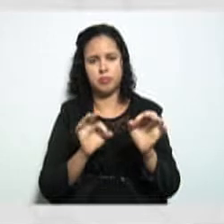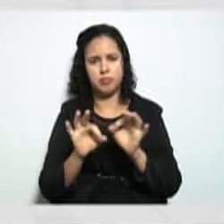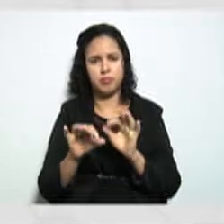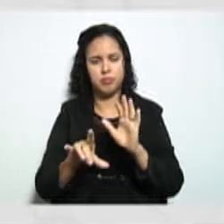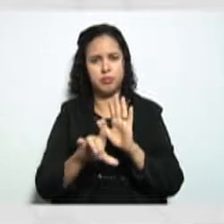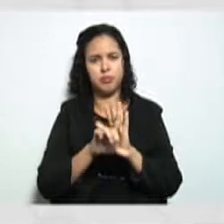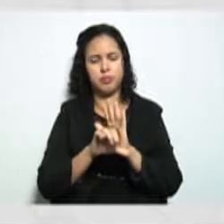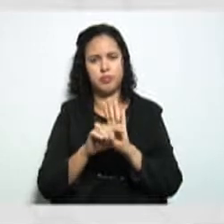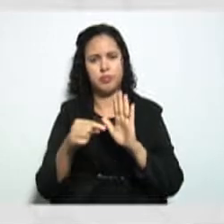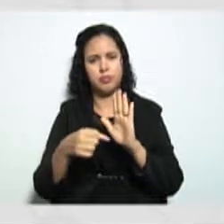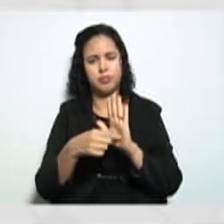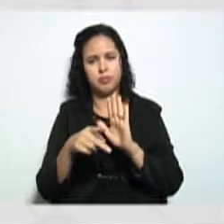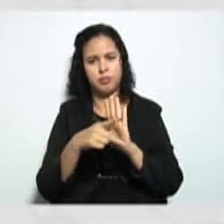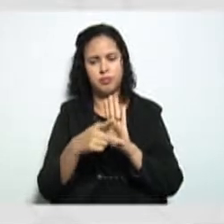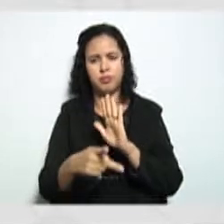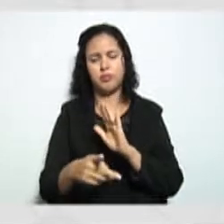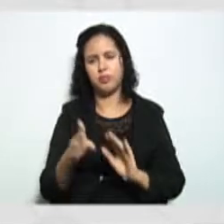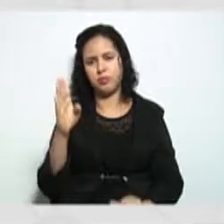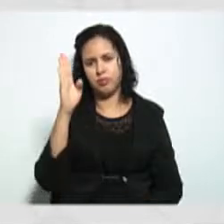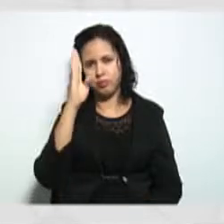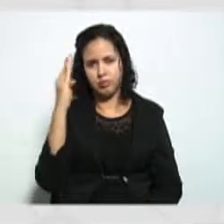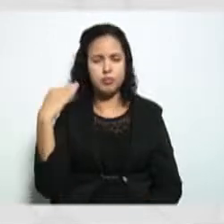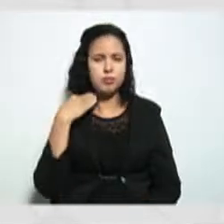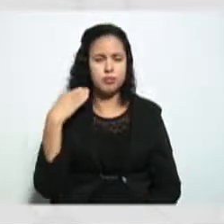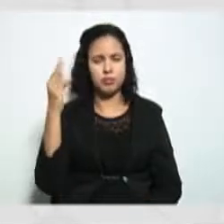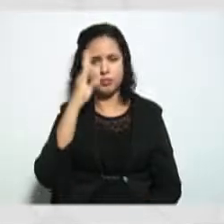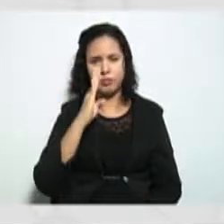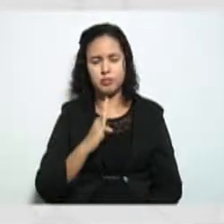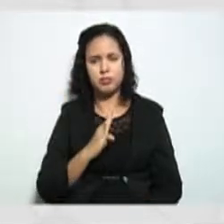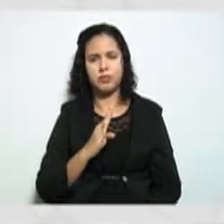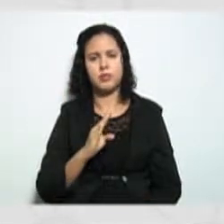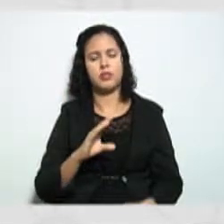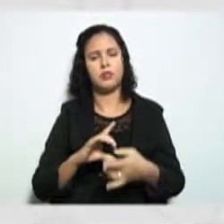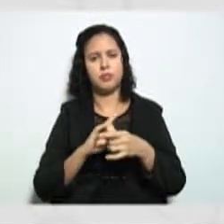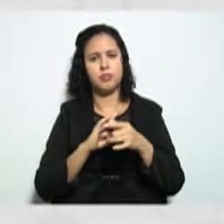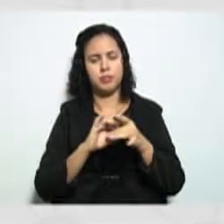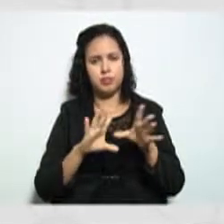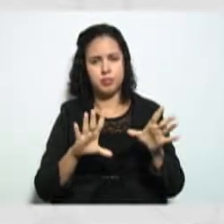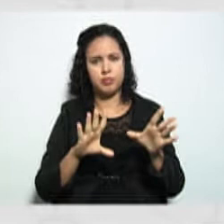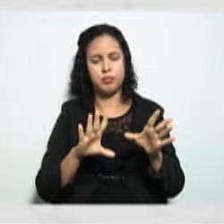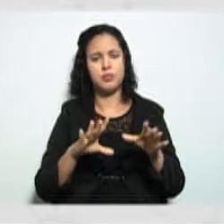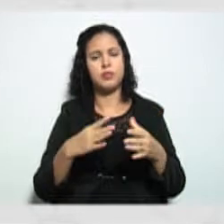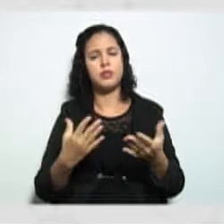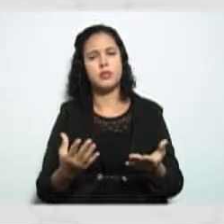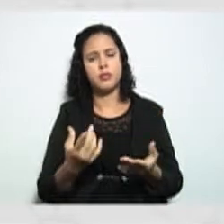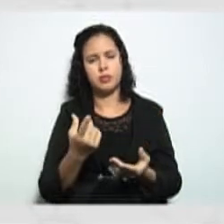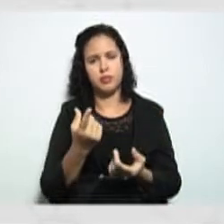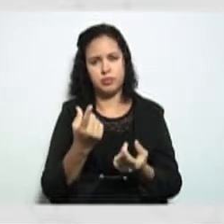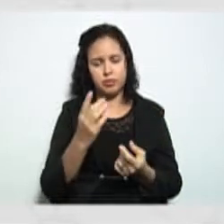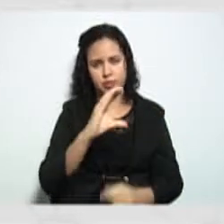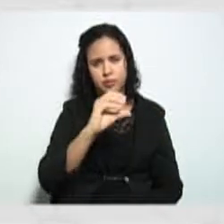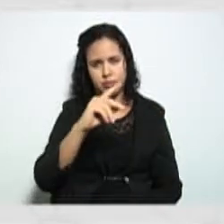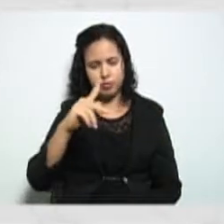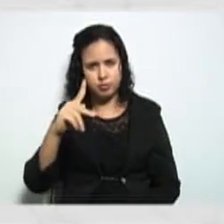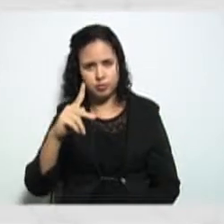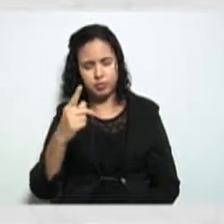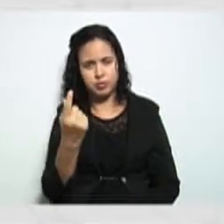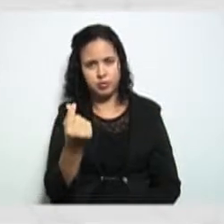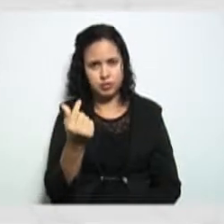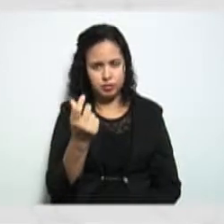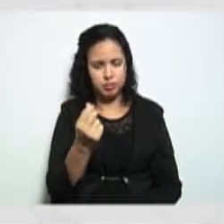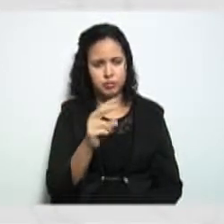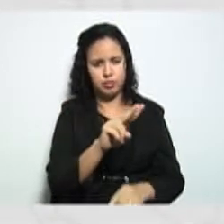Brasil. Essa autorização faz da cooperativa de crédito um banco, em vez de privado, um banco